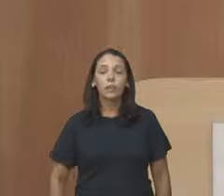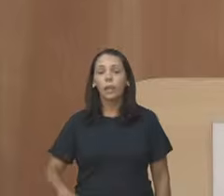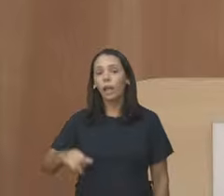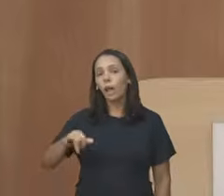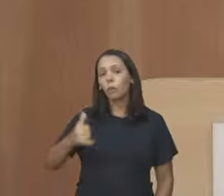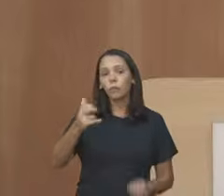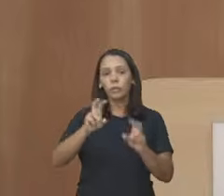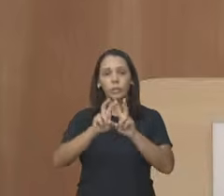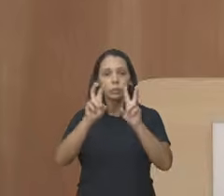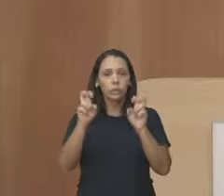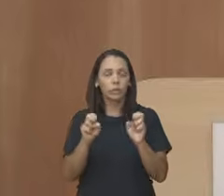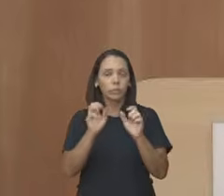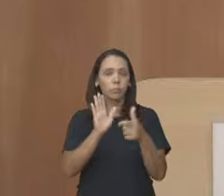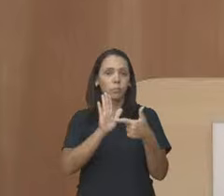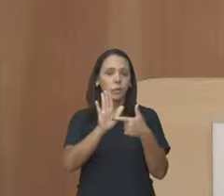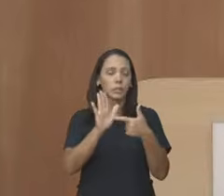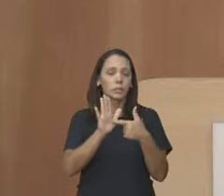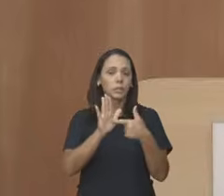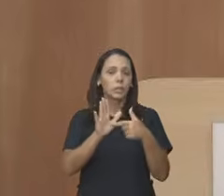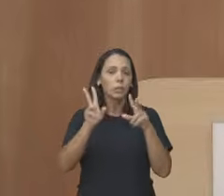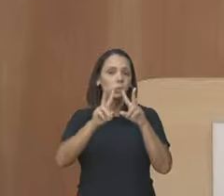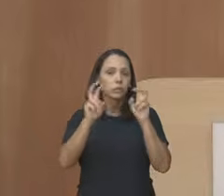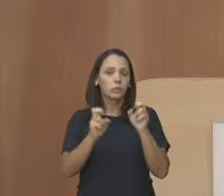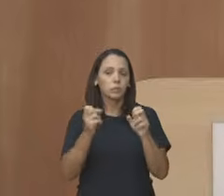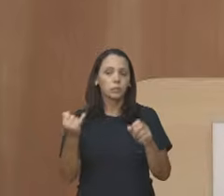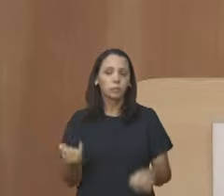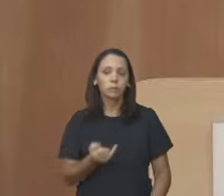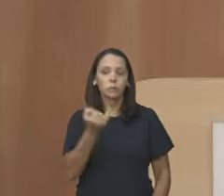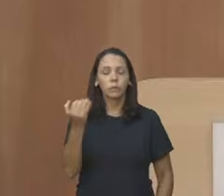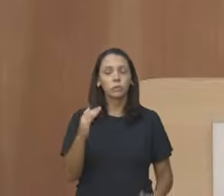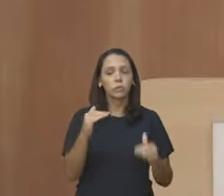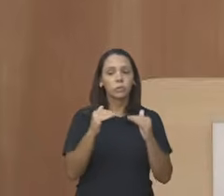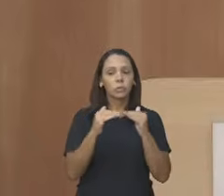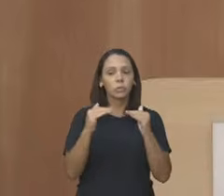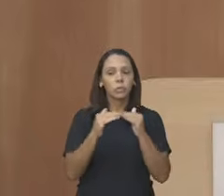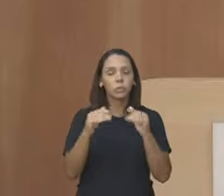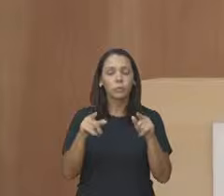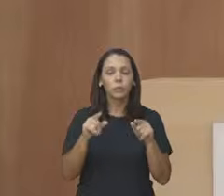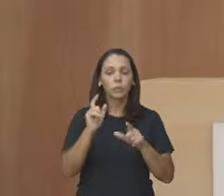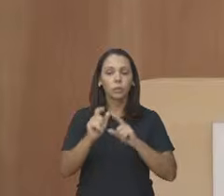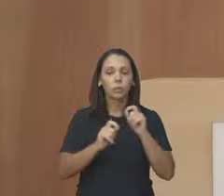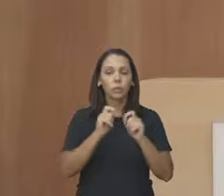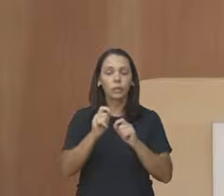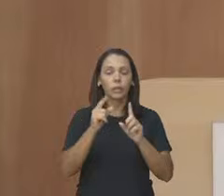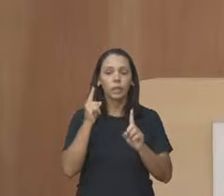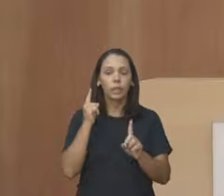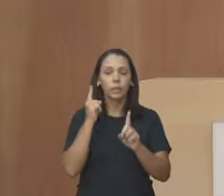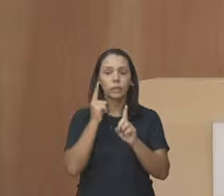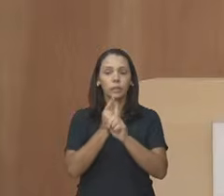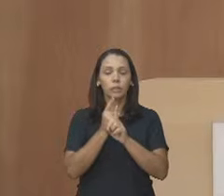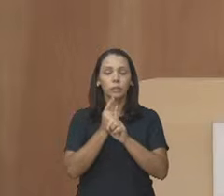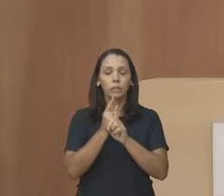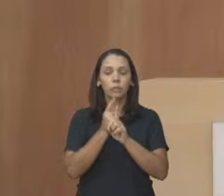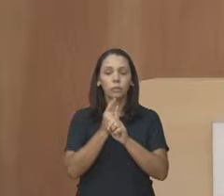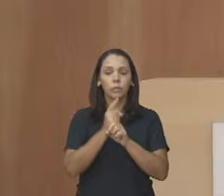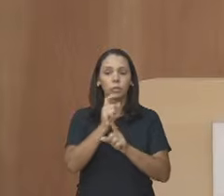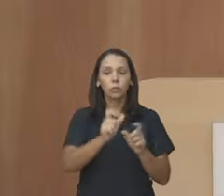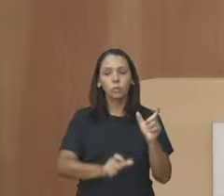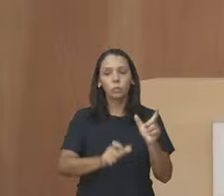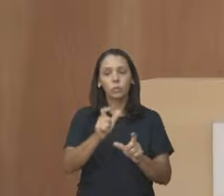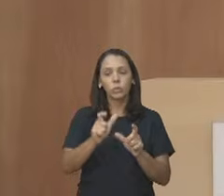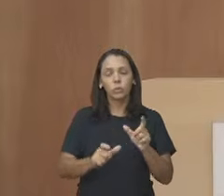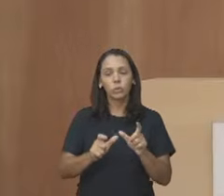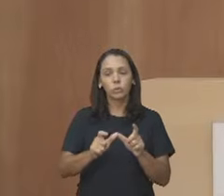para abordar um assunto que é fundamental e está completamente relacionado a isso aqui, que é justamente o atendimento a pessoas em